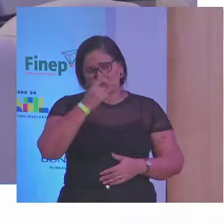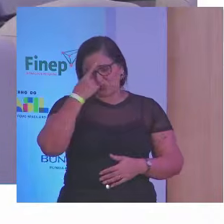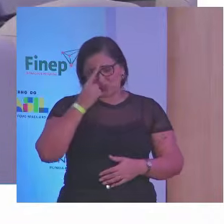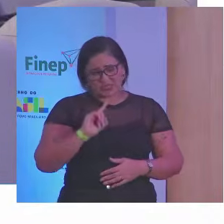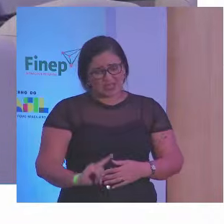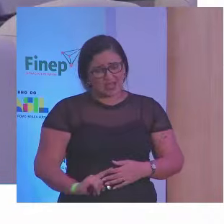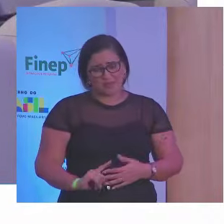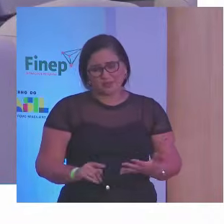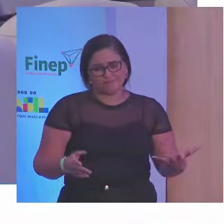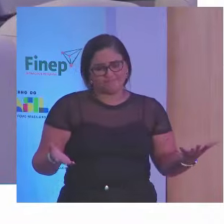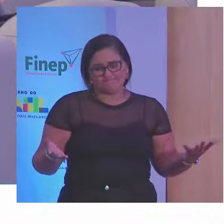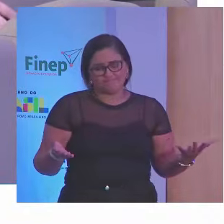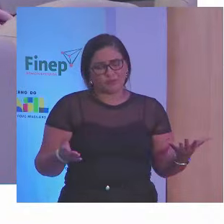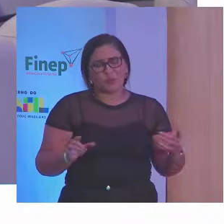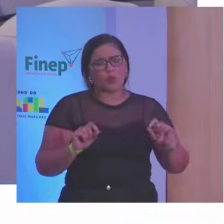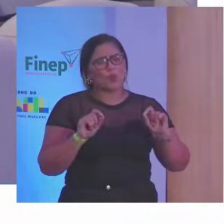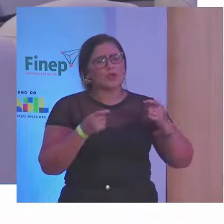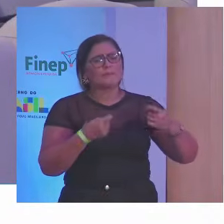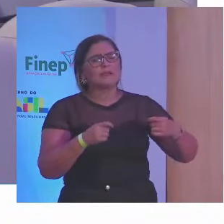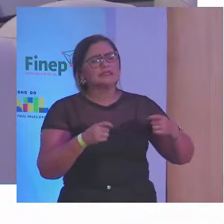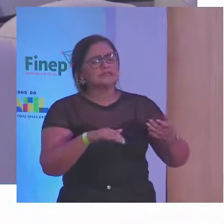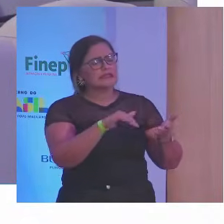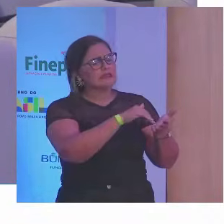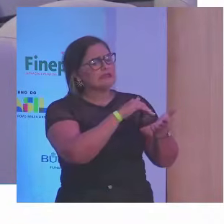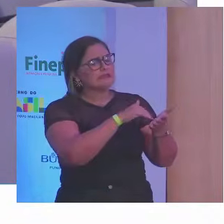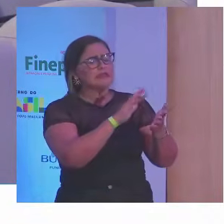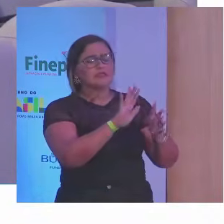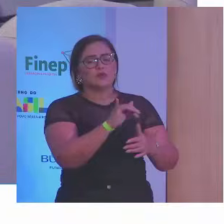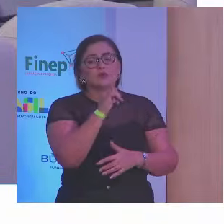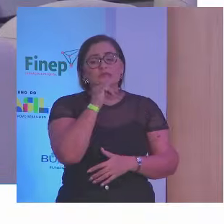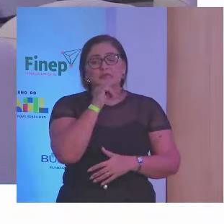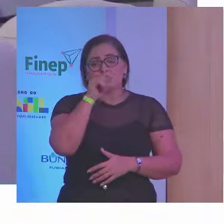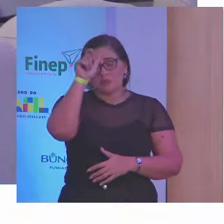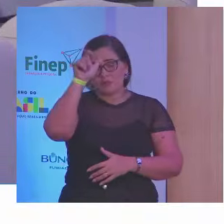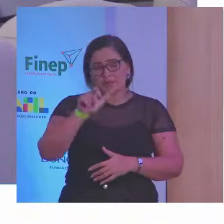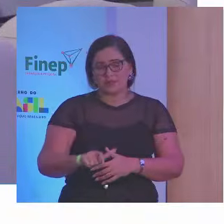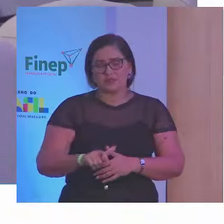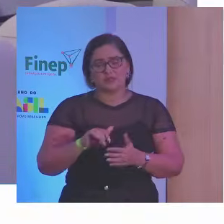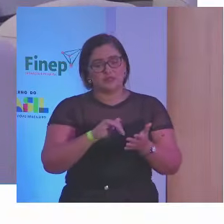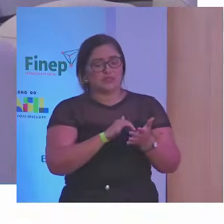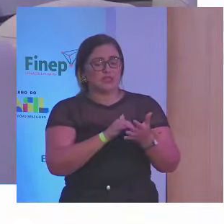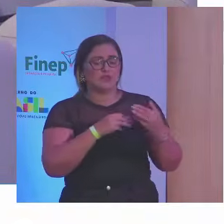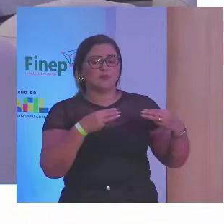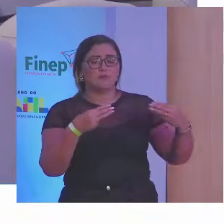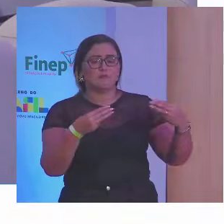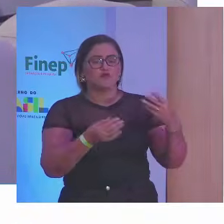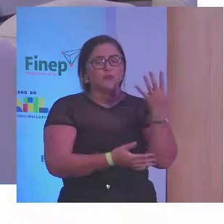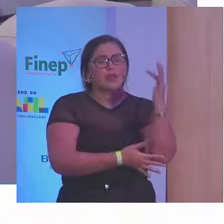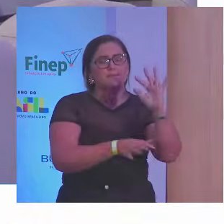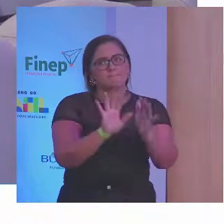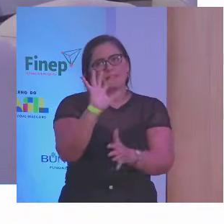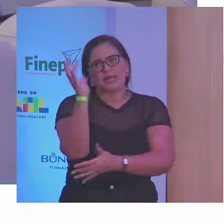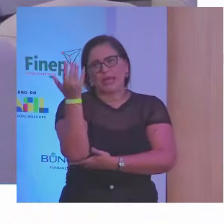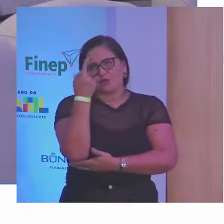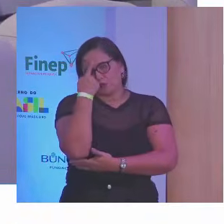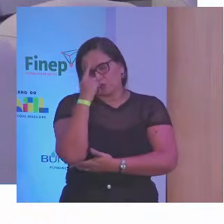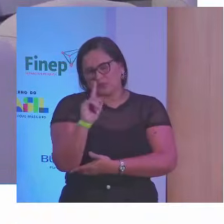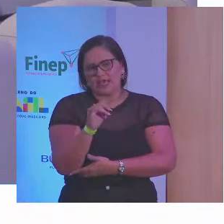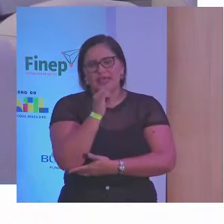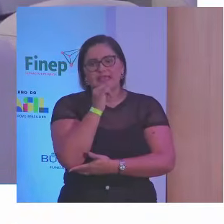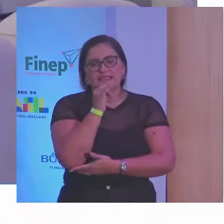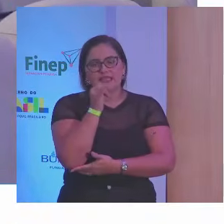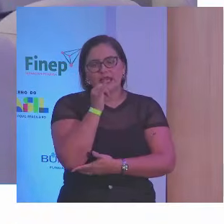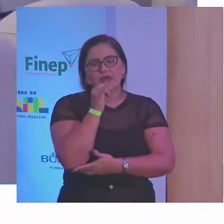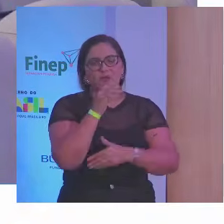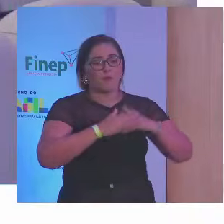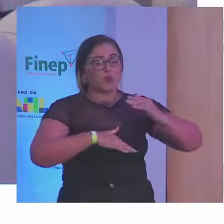que assim, necessariamente é aquela secretaria. Então, uma pessoa que está numa secretaria de meio ambiente, que é, sei lá, economista, sabe, que